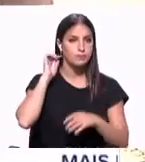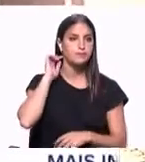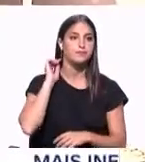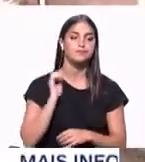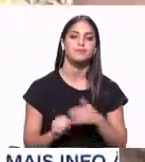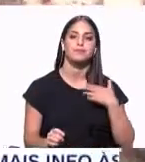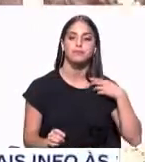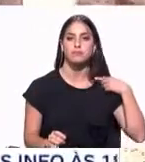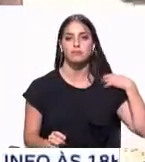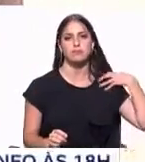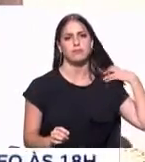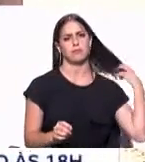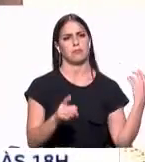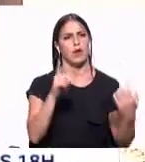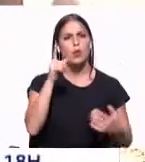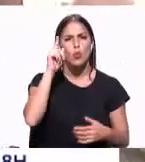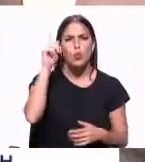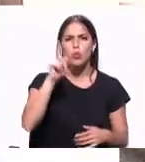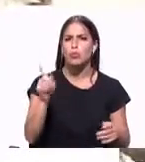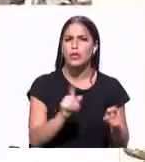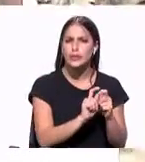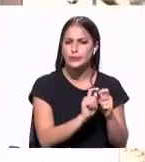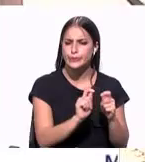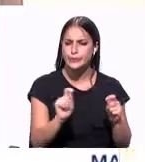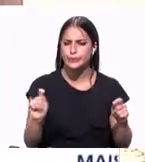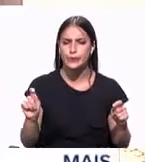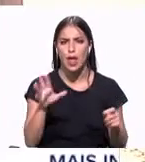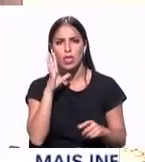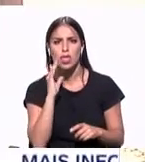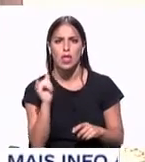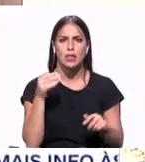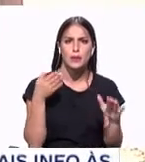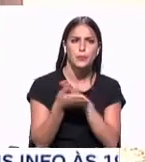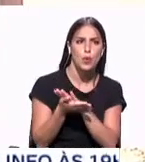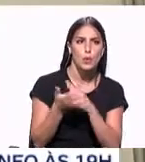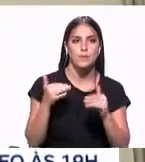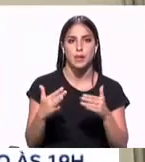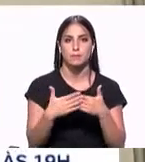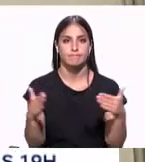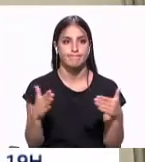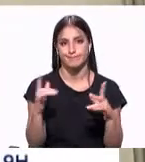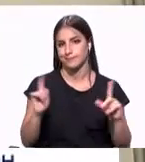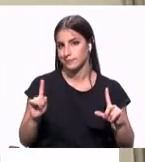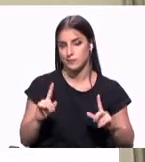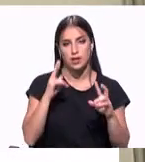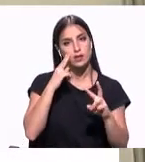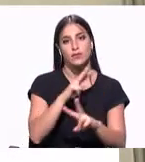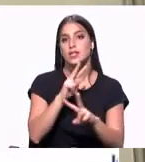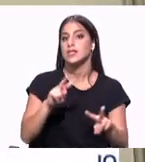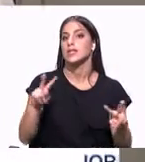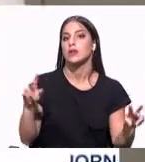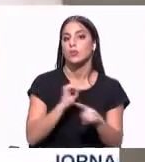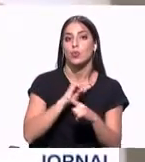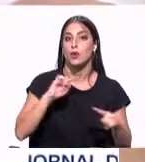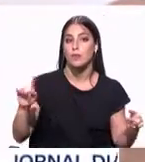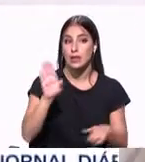Durante o dia não faltaram pessoas a tentar entrar na residência, mas esta porta não se abriu. As visitas estão proibidas e